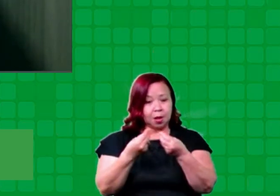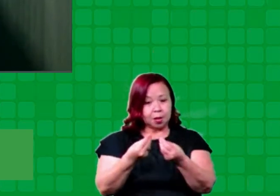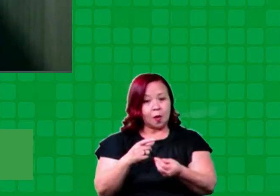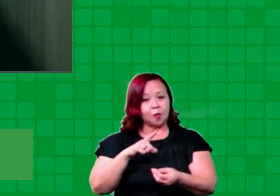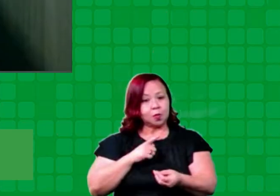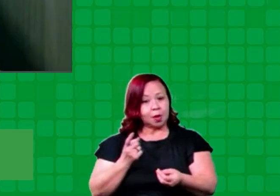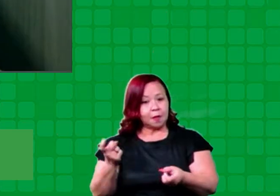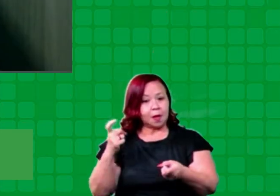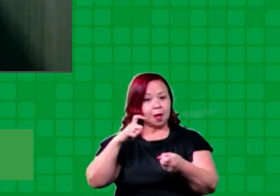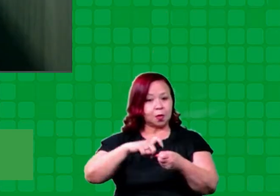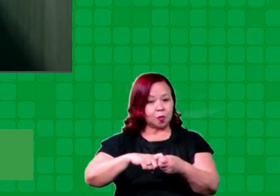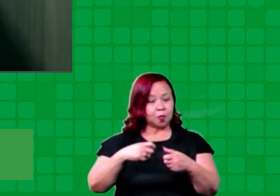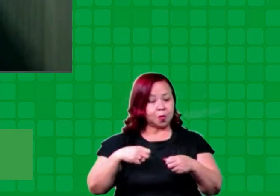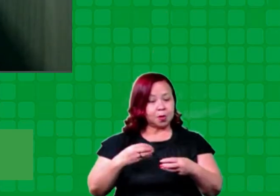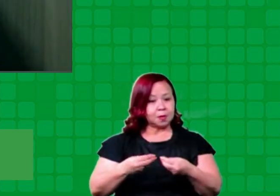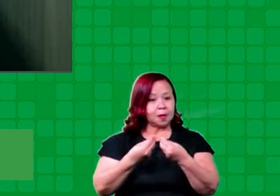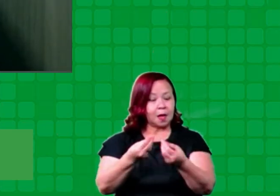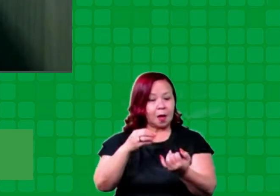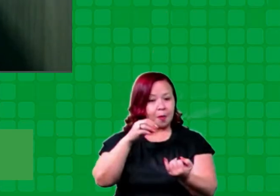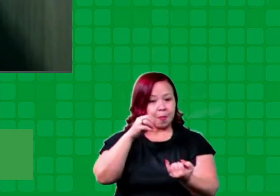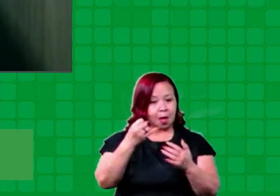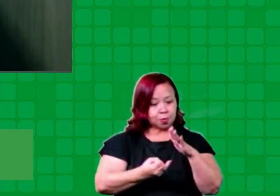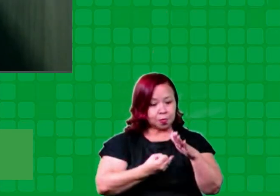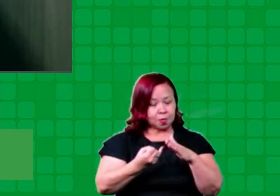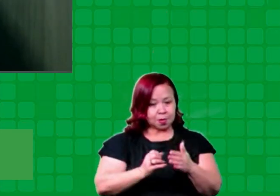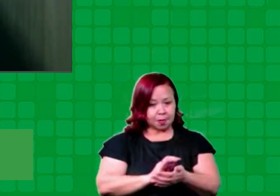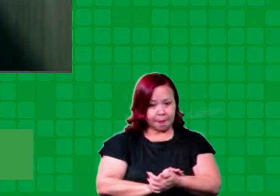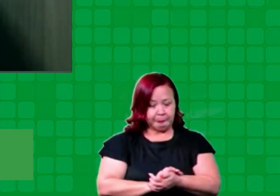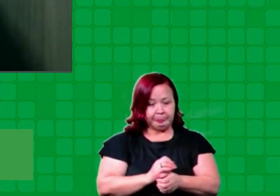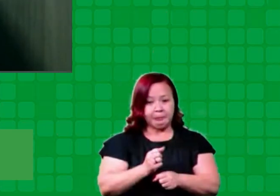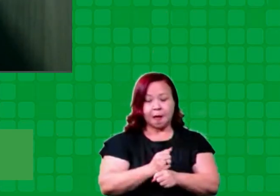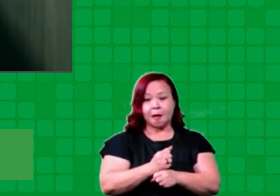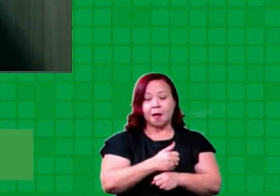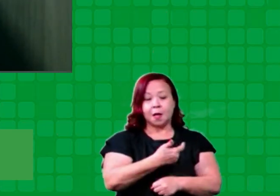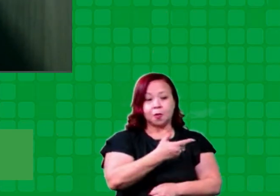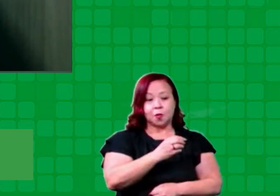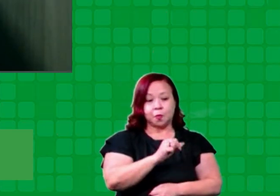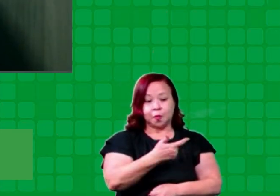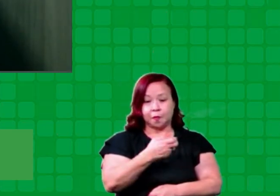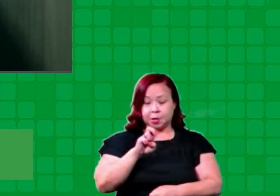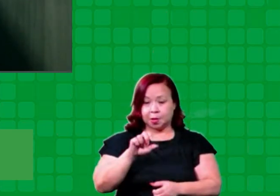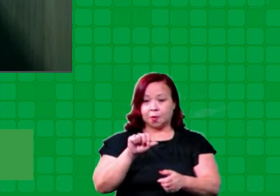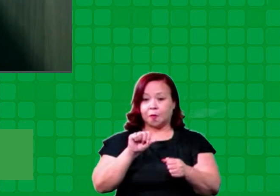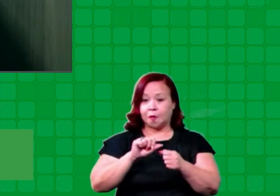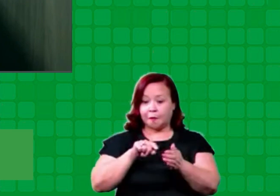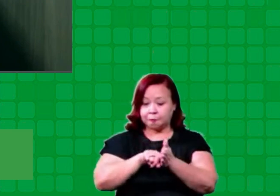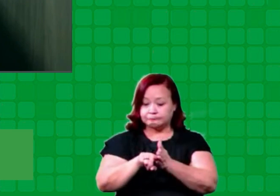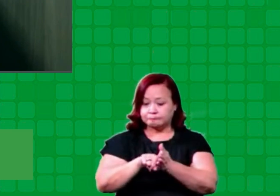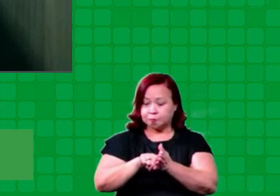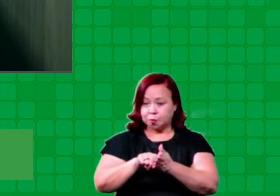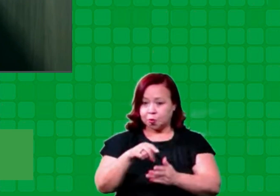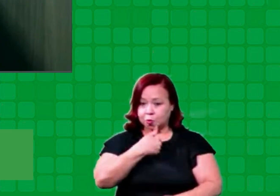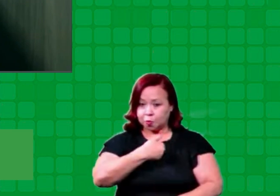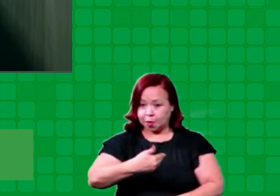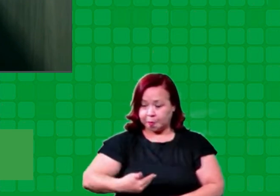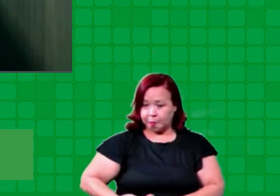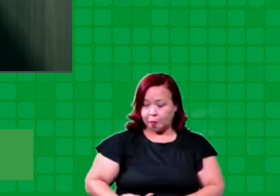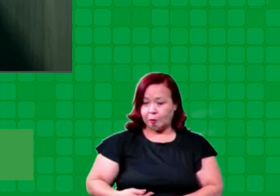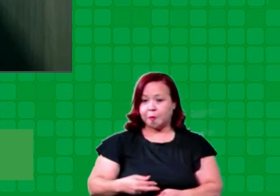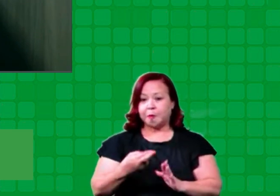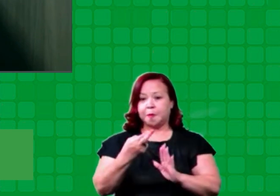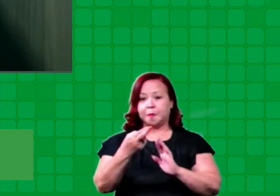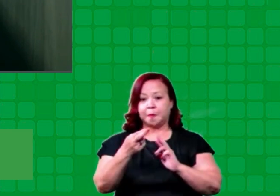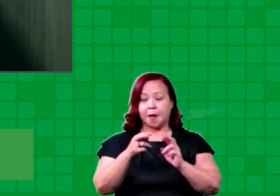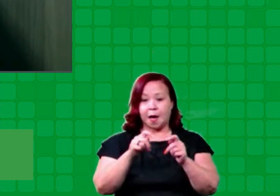é importante. Em 2025, foi realizada uma consulta pública para regulamentar a questão